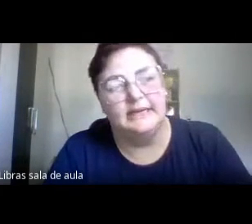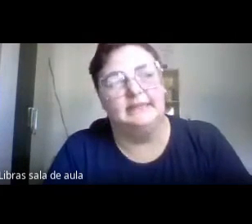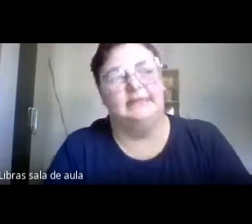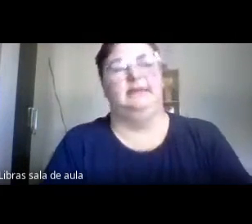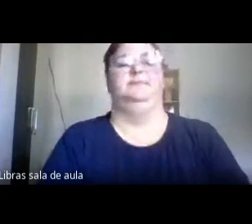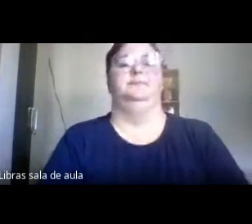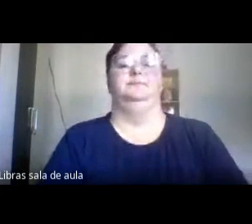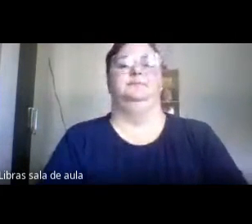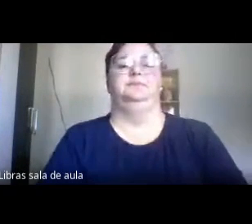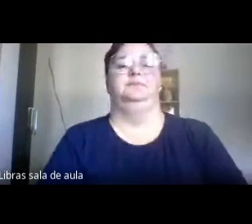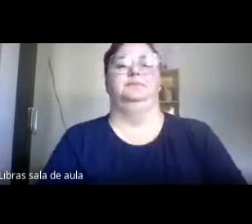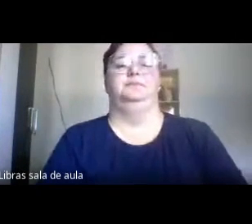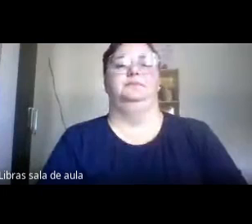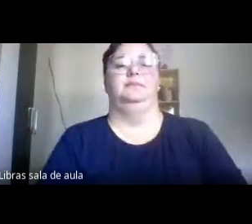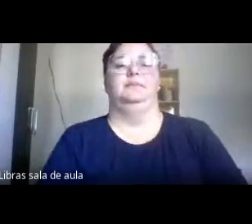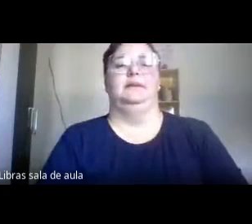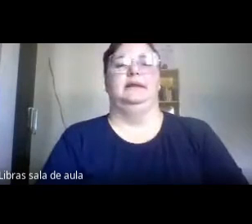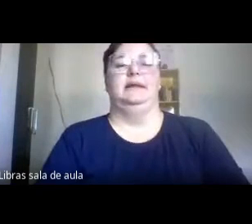Aqui.